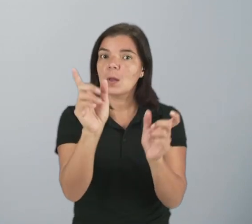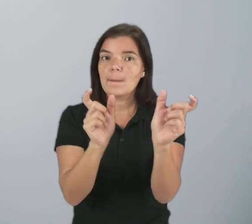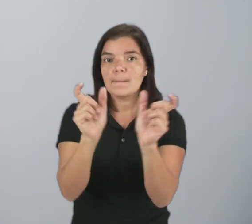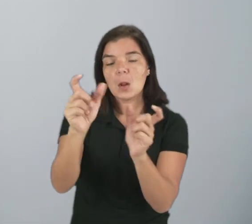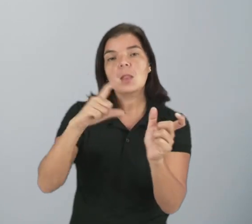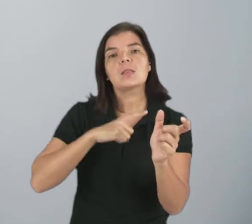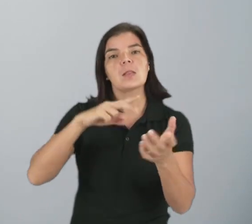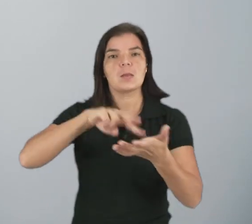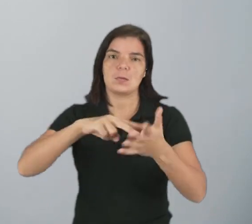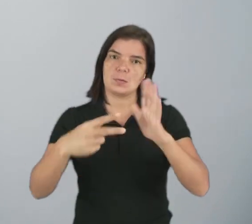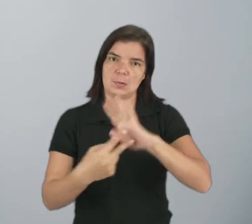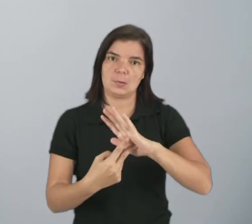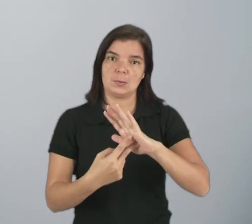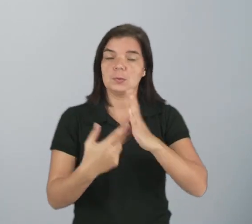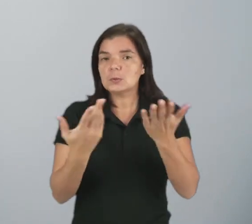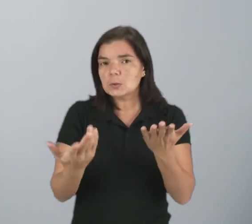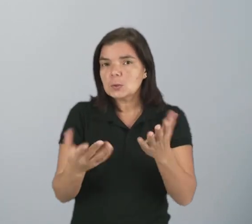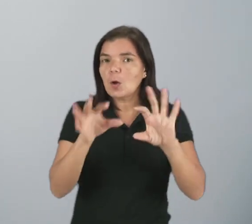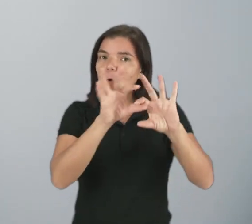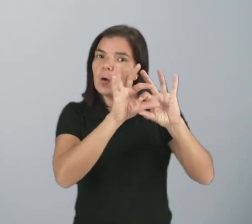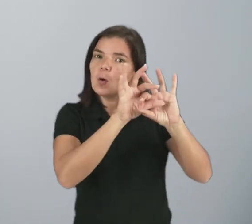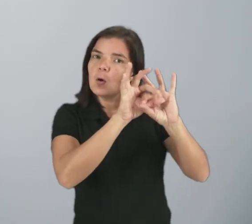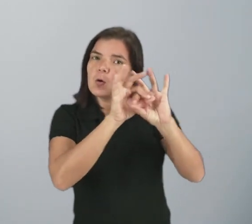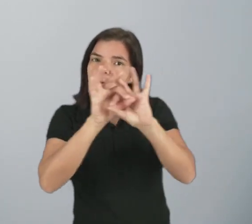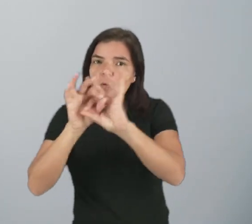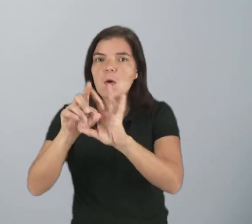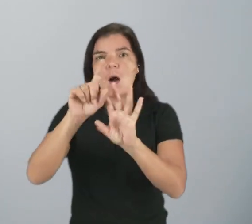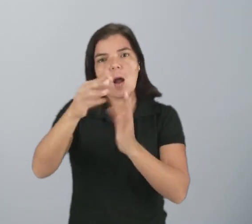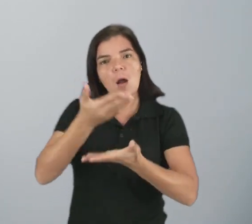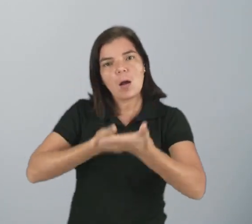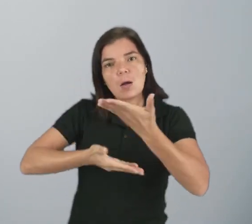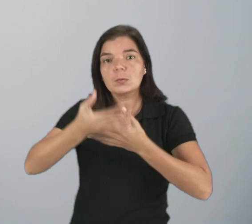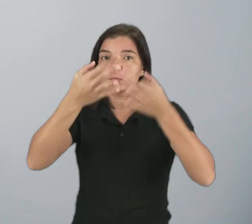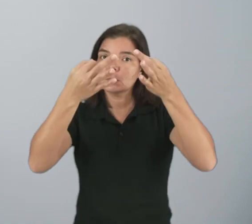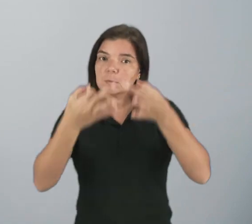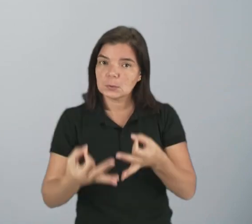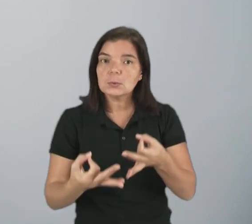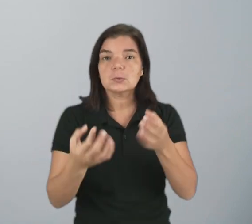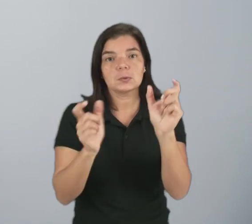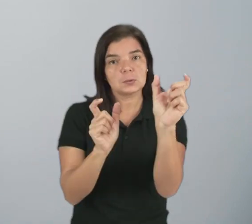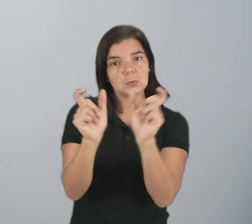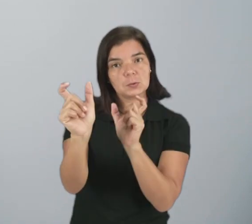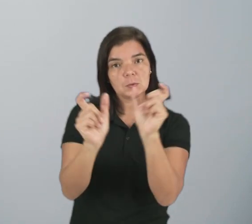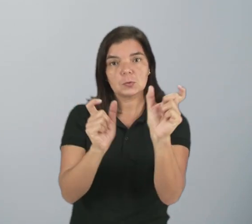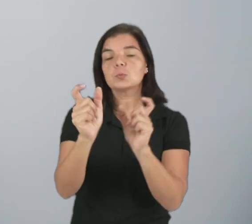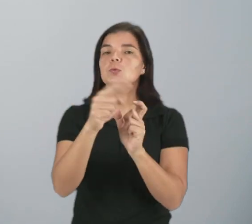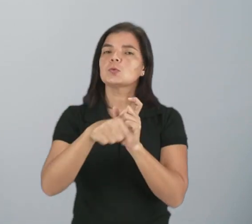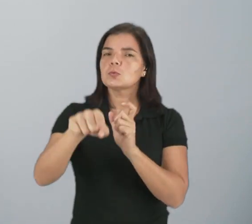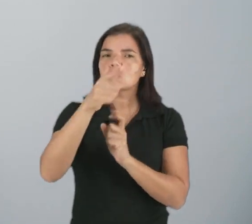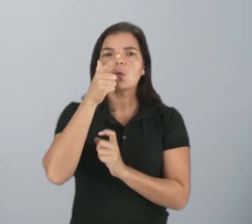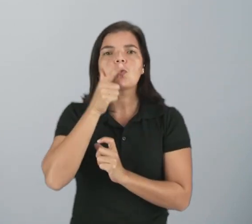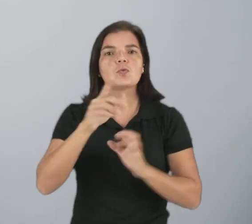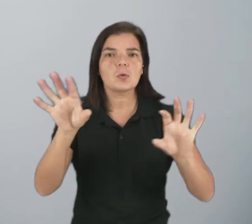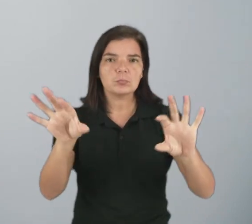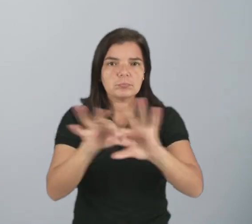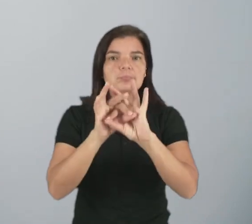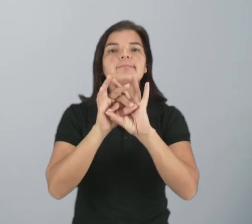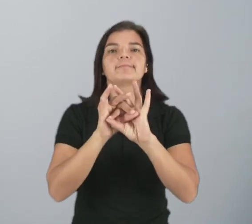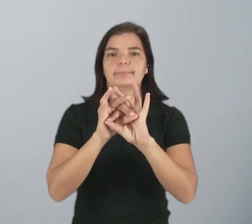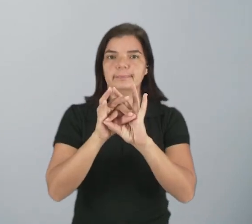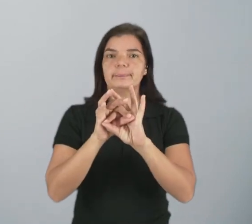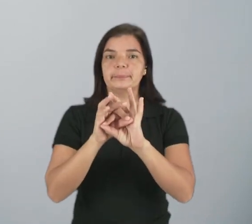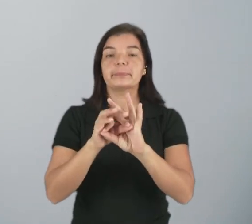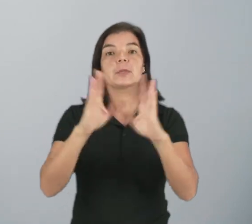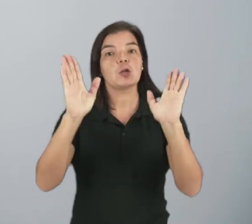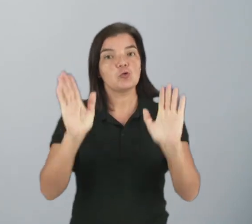tem o seu sentido. Então a coesão é a relação correta entre essas palavras, quando você consegue ligar essas